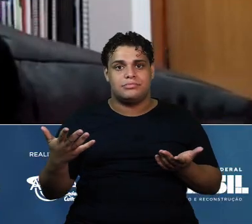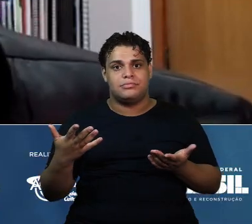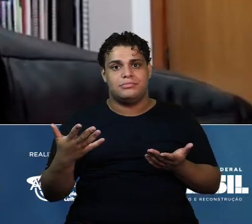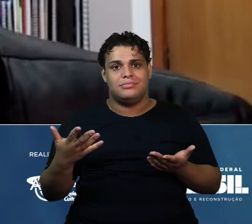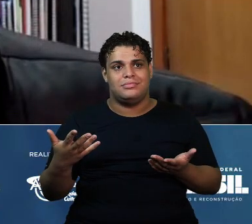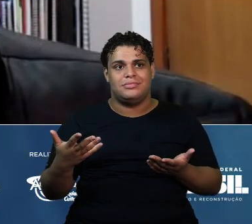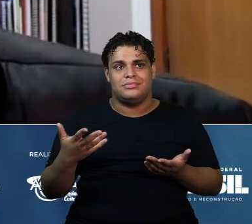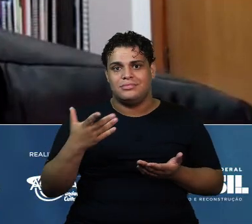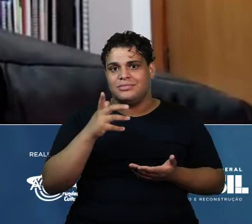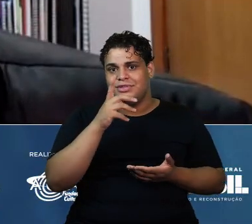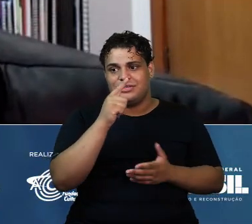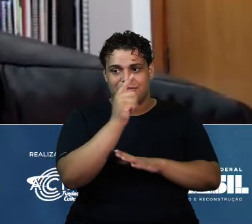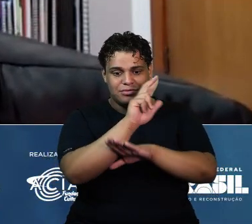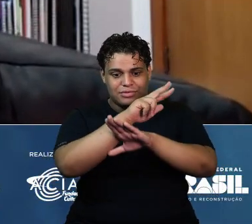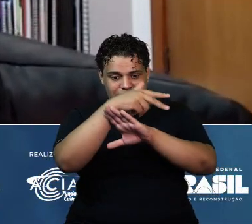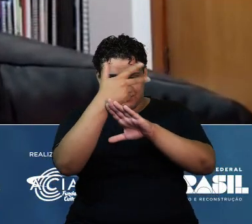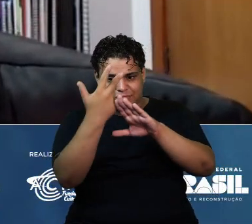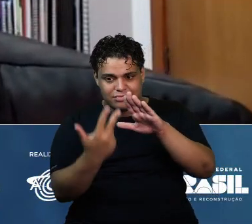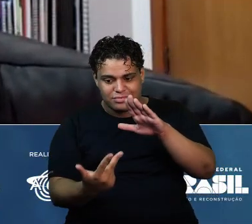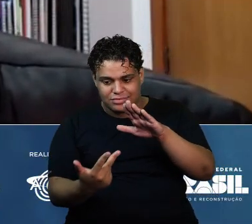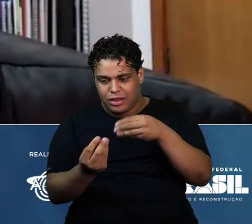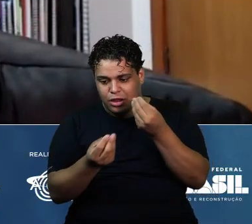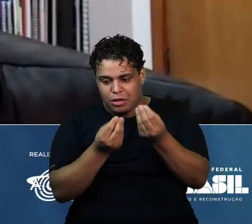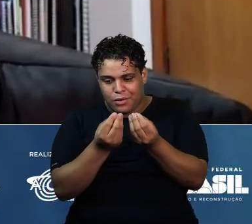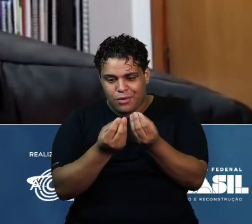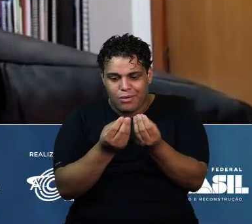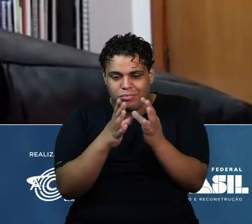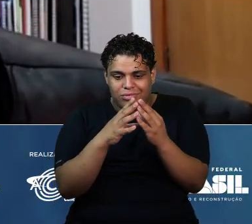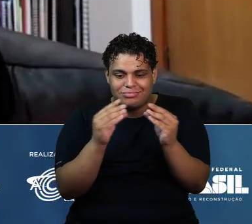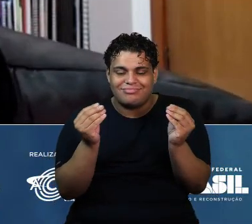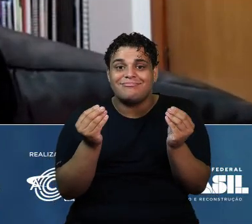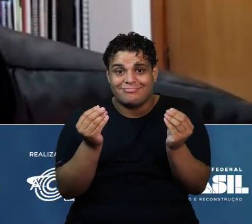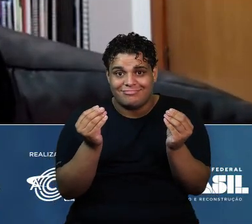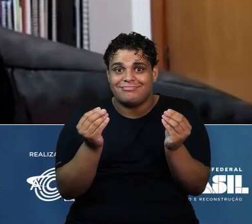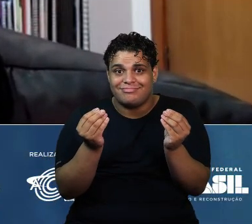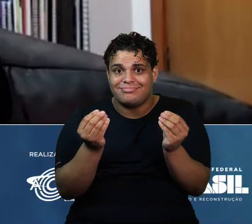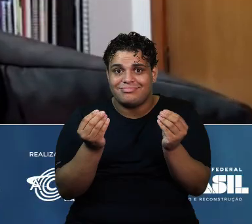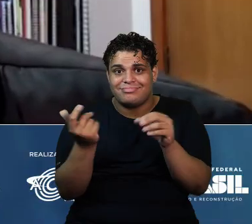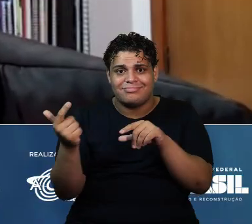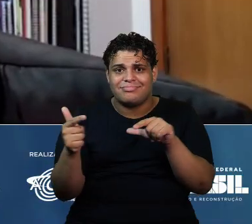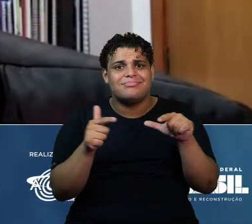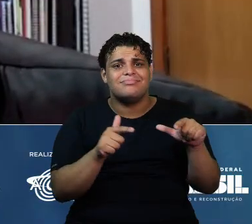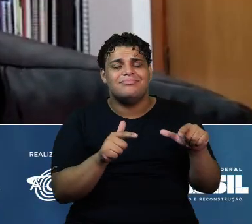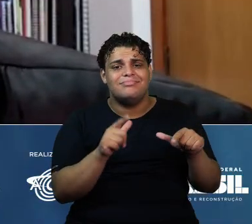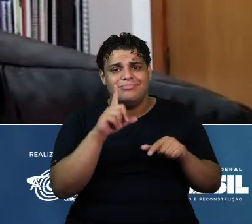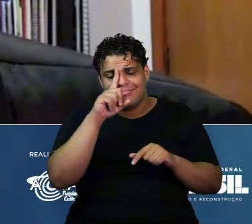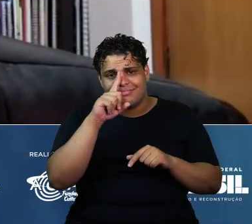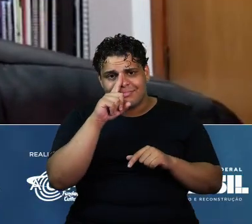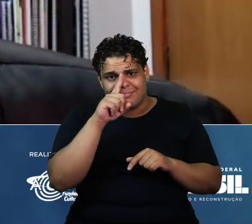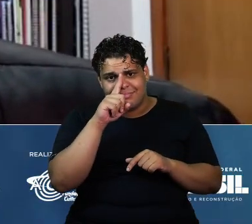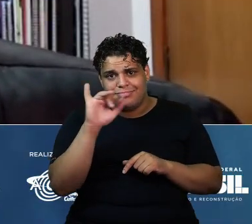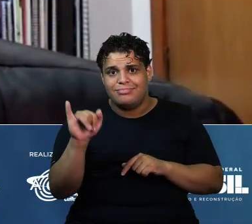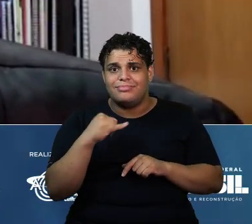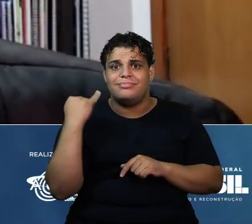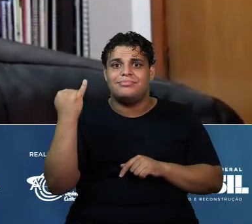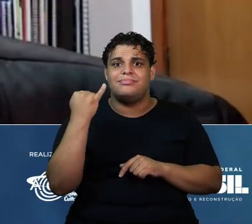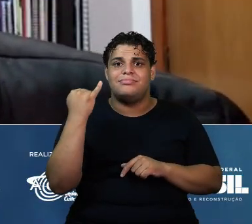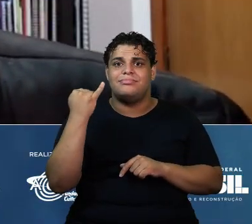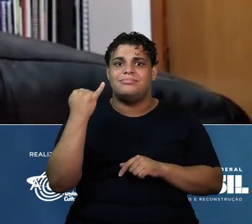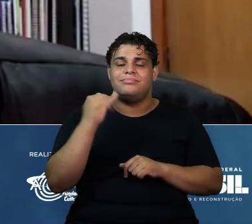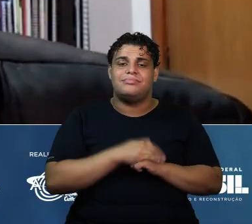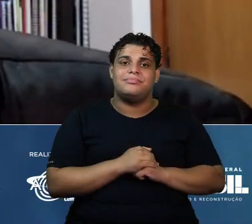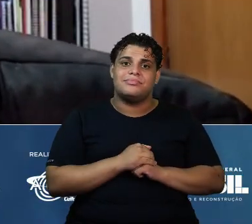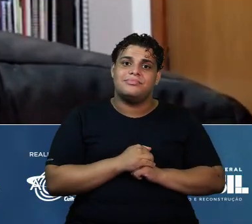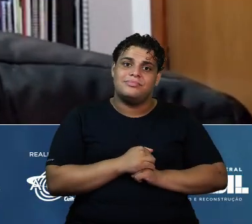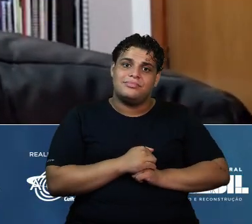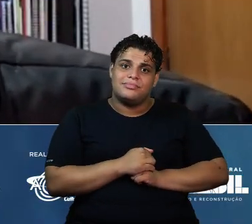ter um problema, como é que eu resolvo isso, né? Então, onde estão os riscos é essencial, porque nos alerta